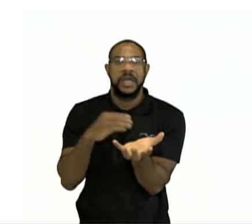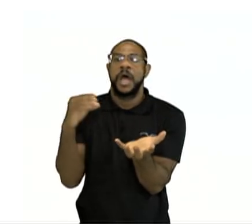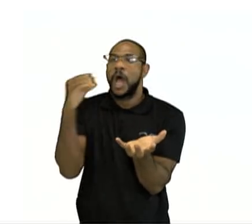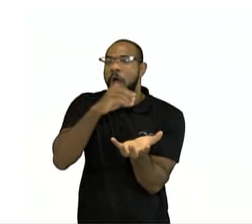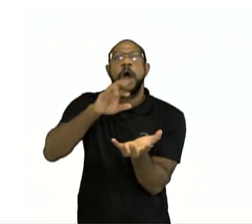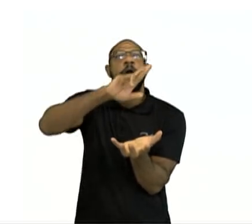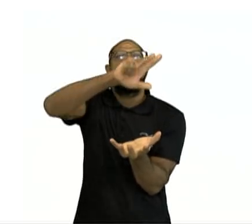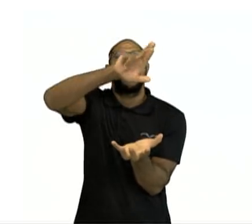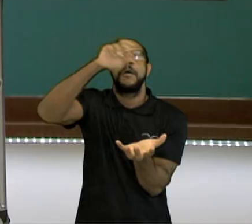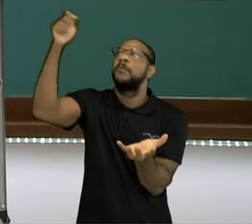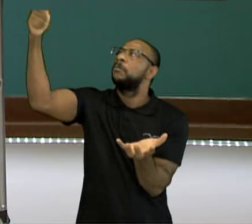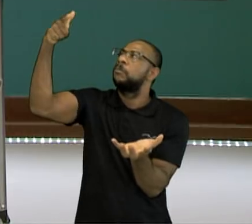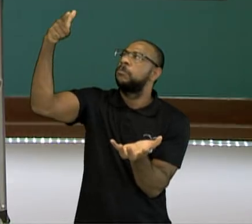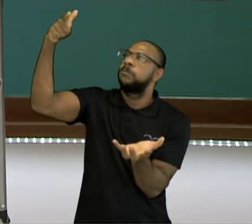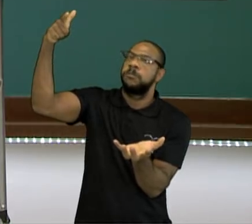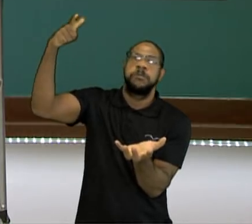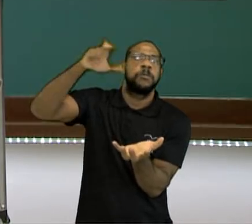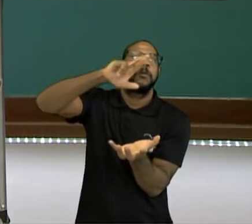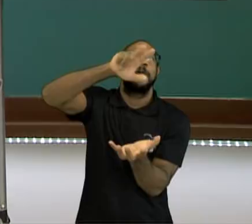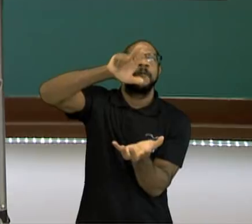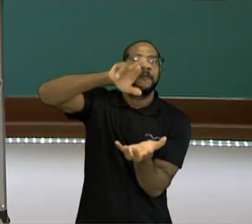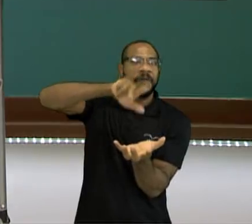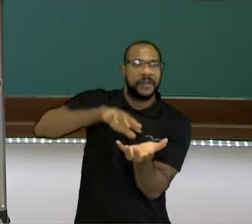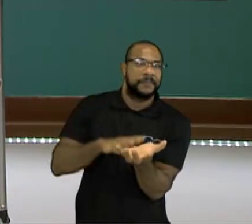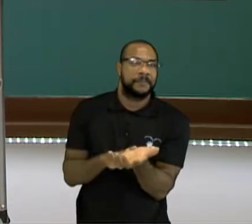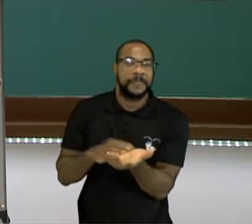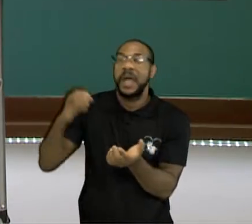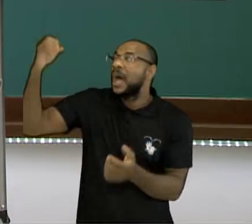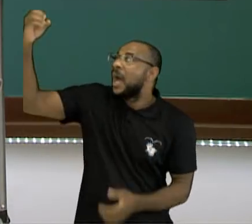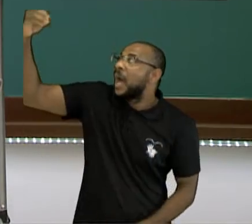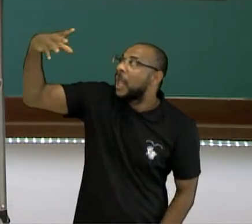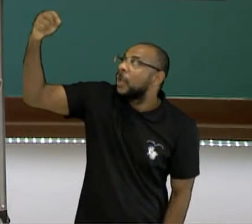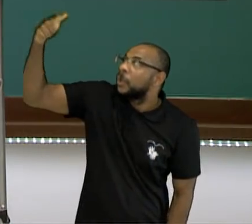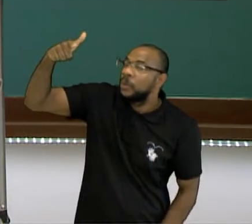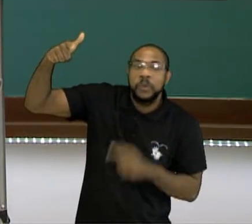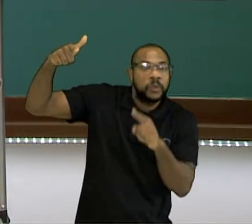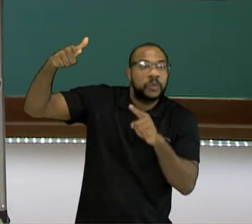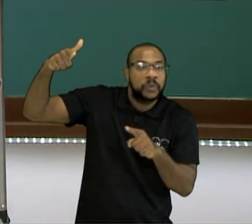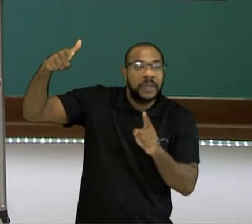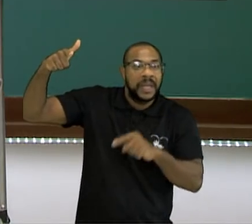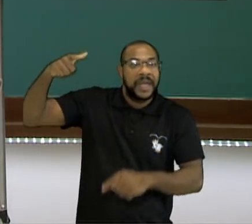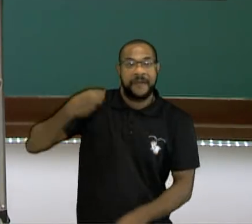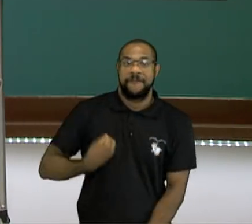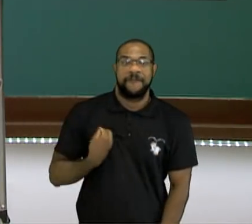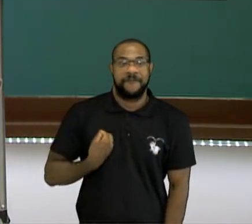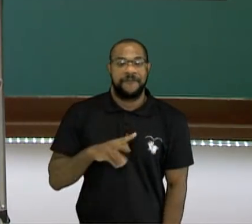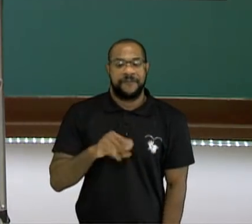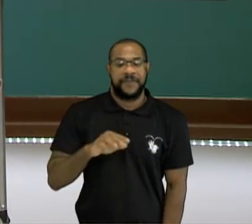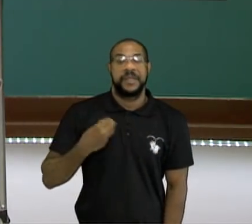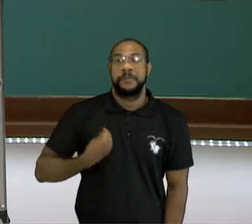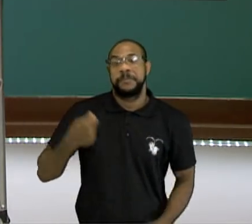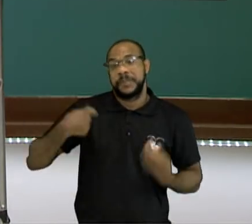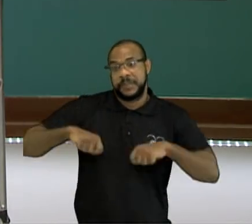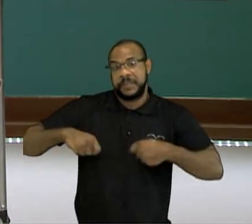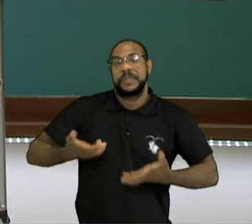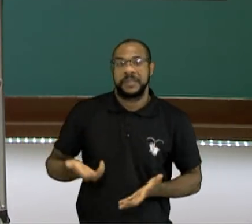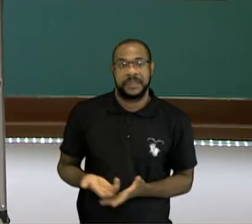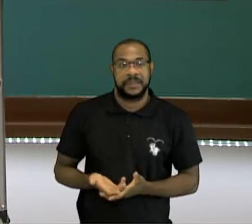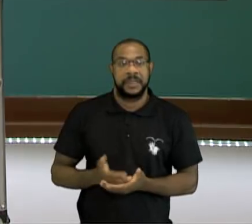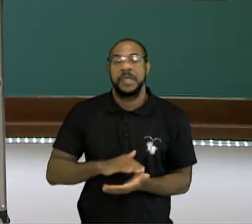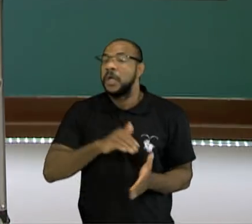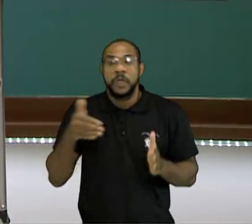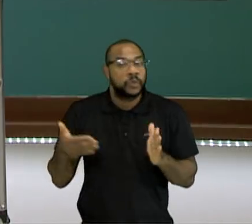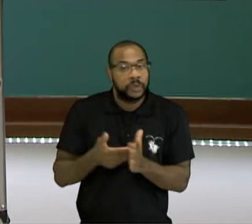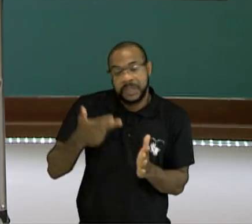aquecidas de forma diferente pelo Sol. A luz solar, a energia solar é vital para o planeta. Todas as